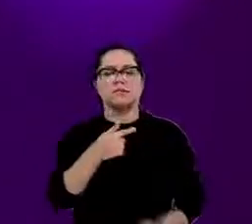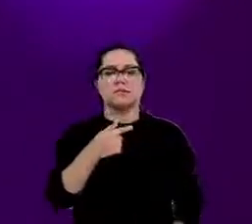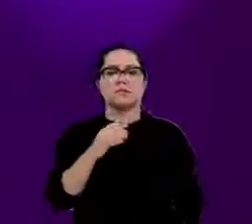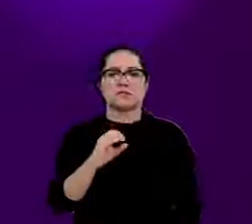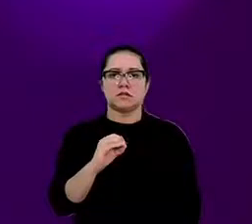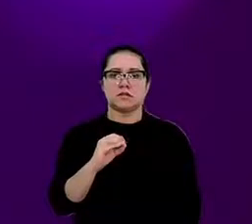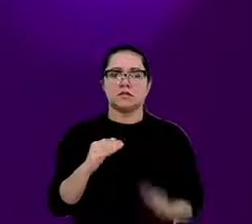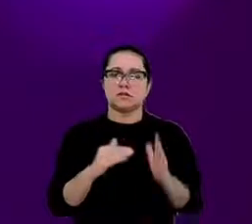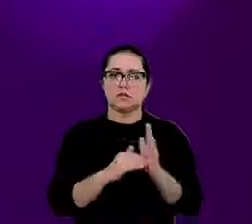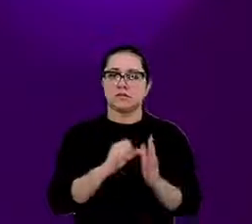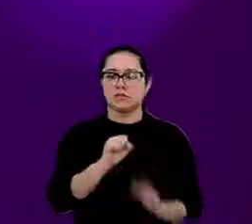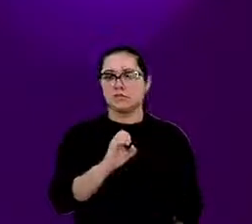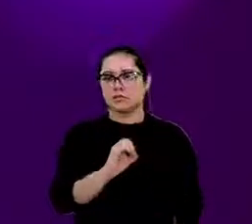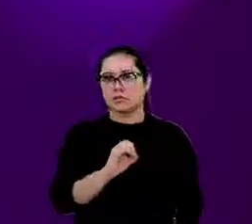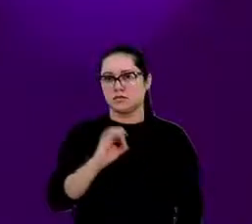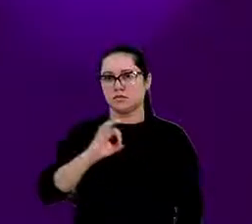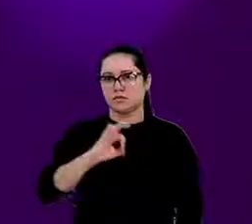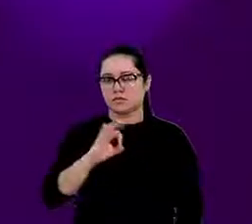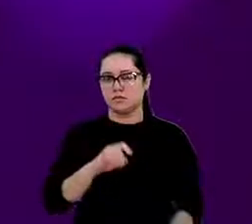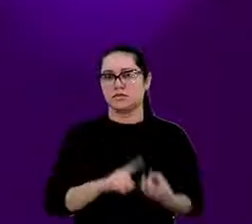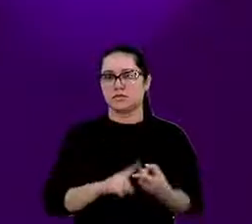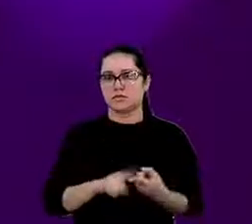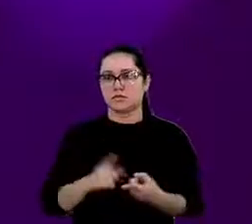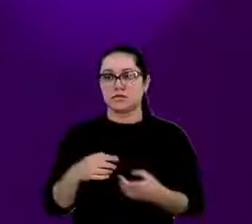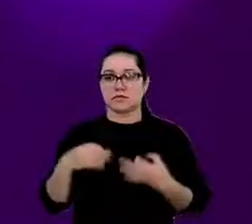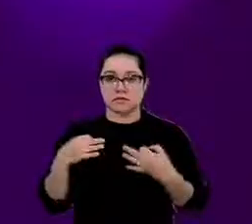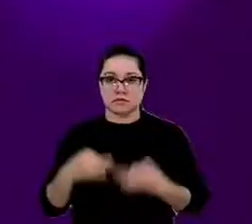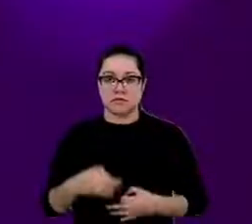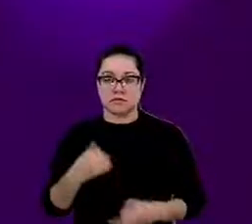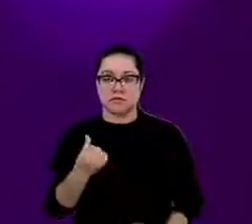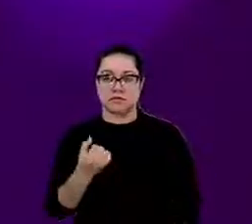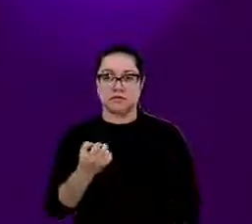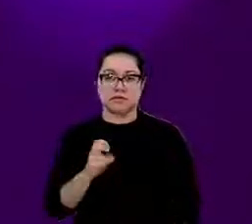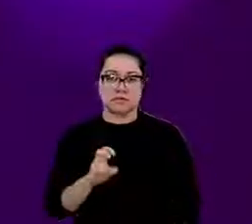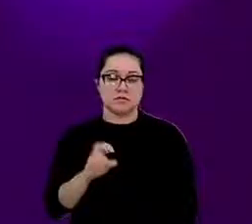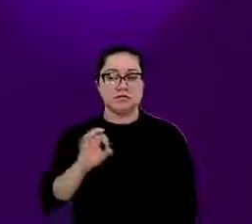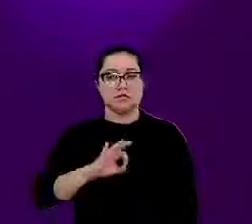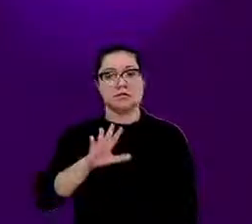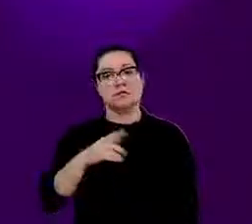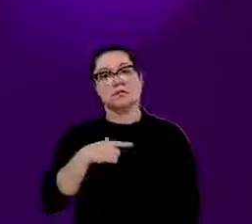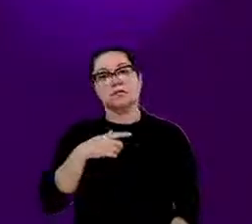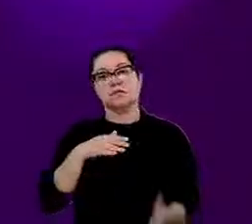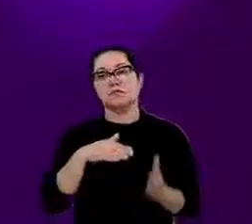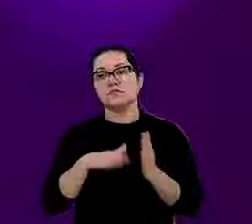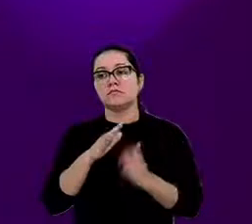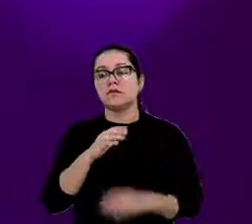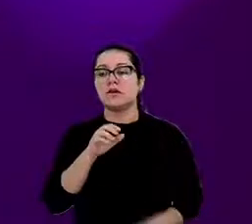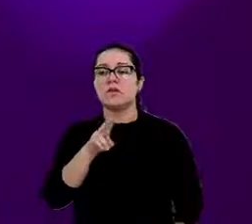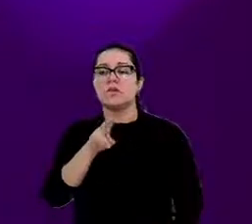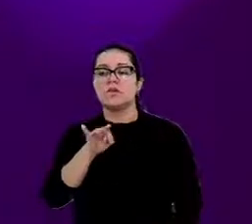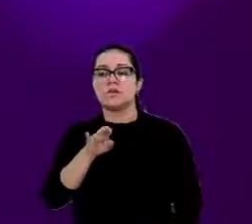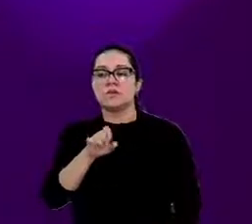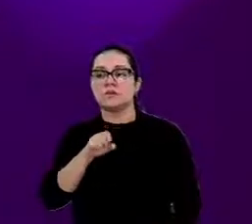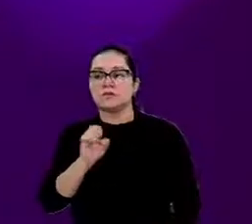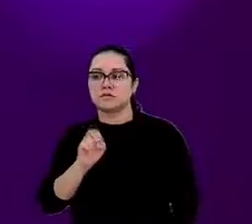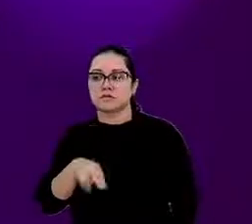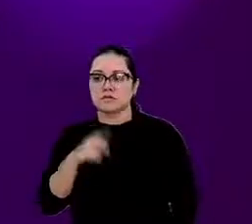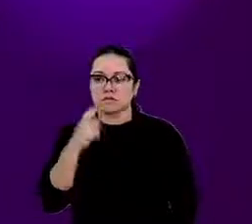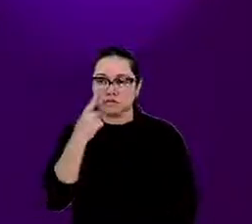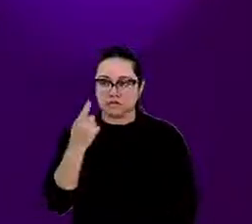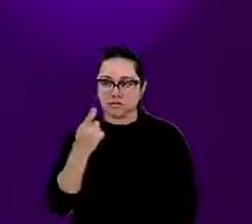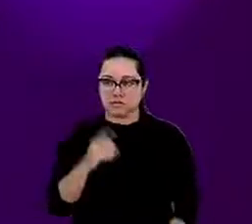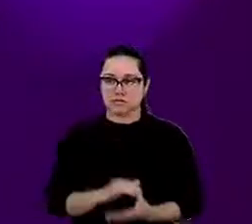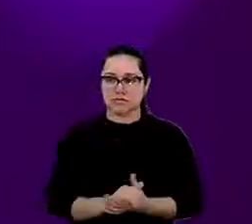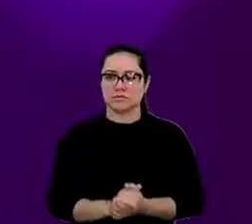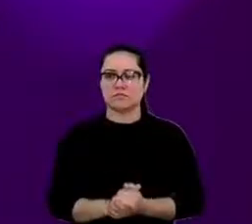angiografia quantitativa também de 65%. Entretanto, a ultrassom, a gente viu uma área de 7 milímetros quadrados, ou seja,